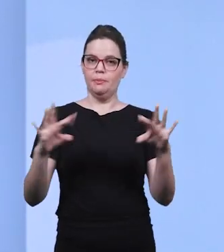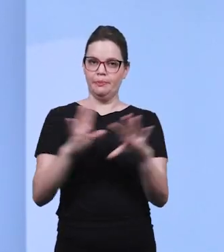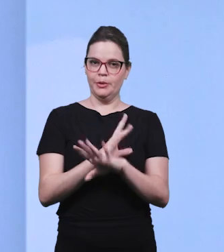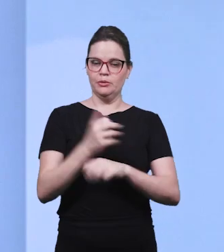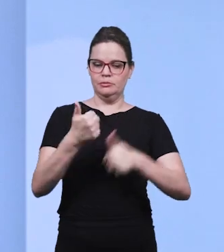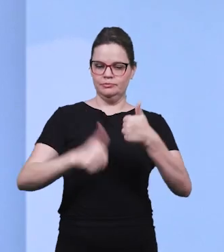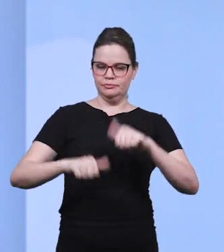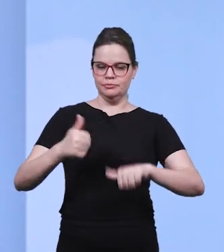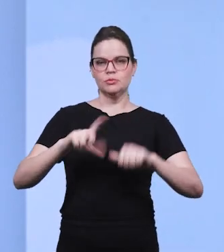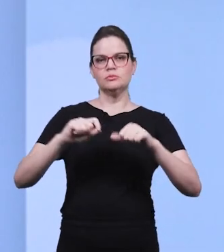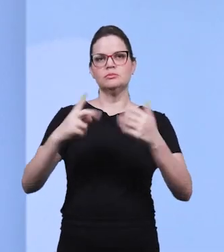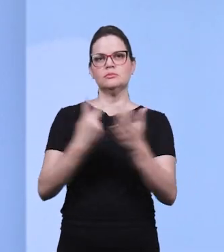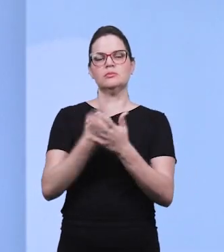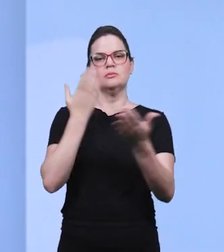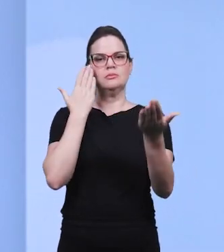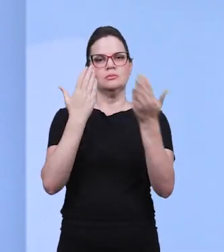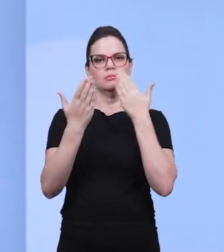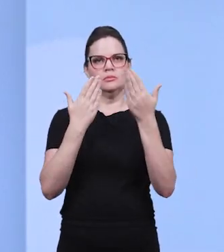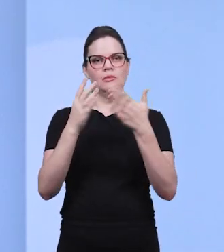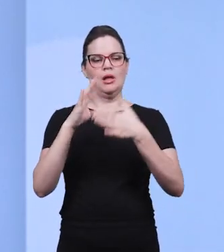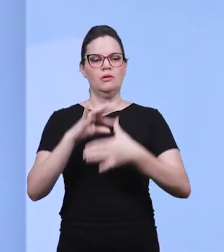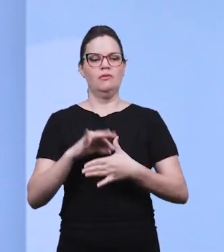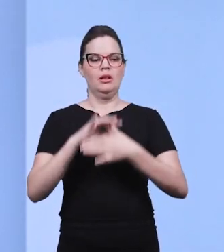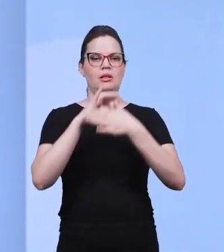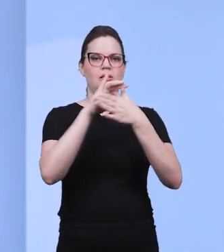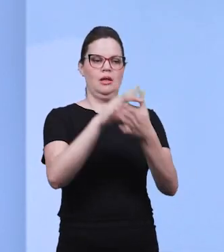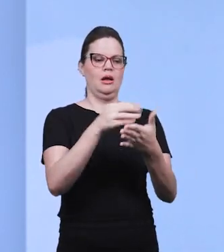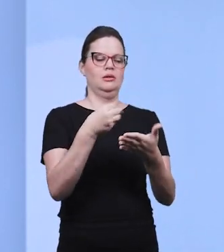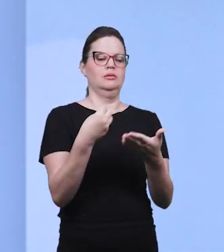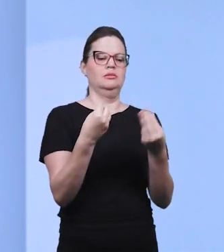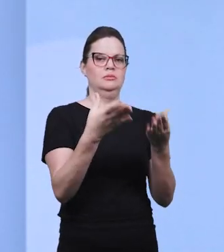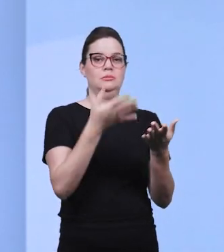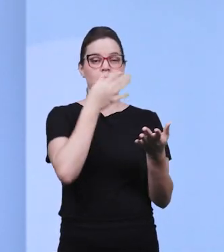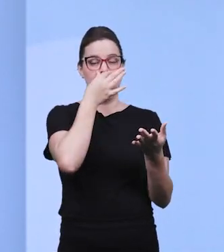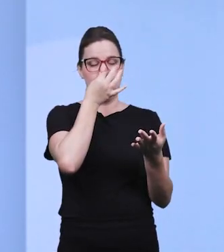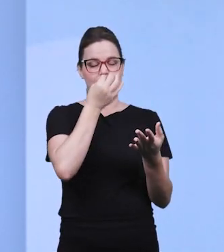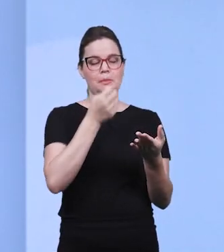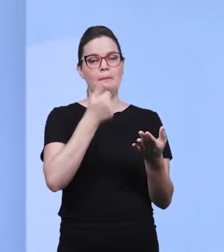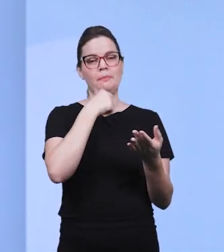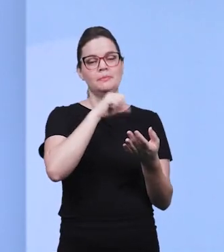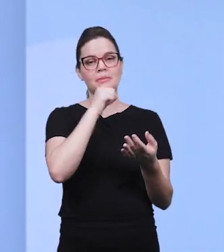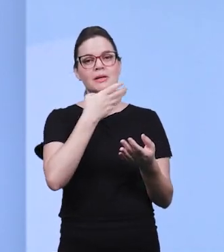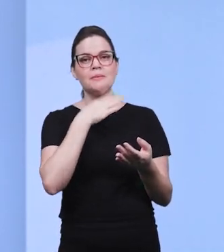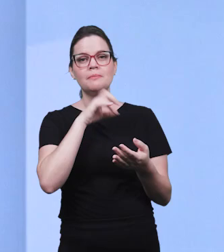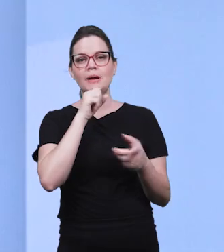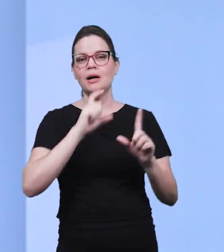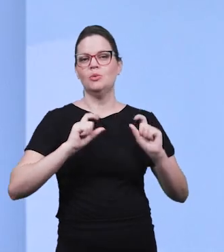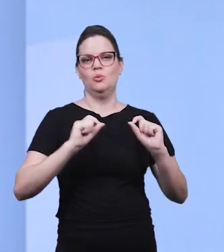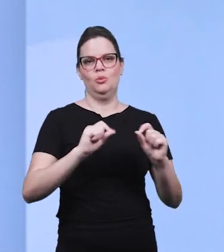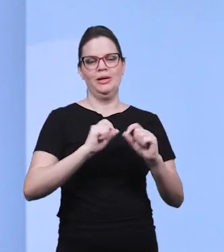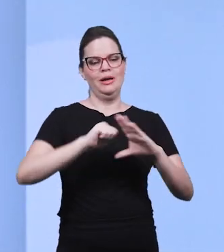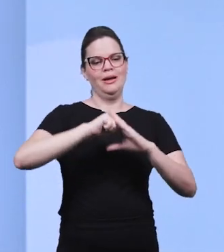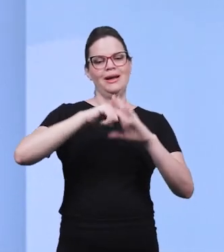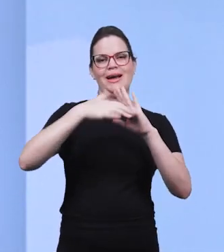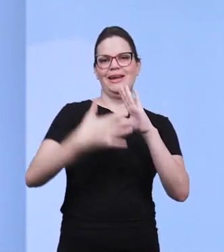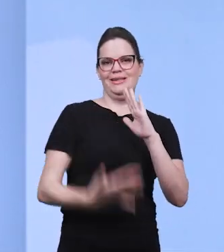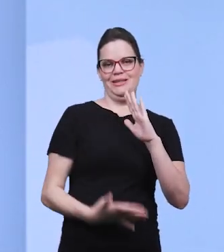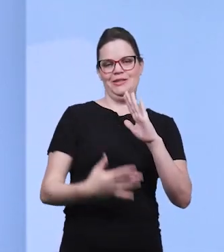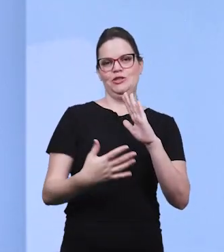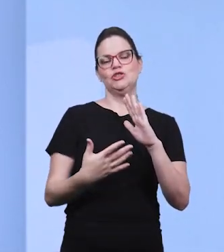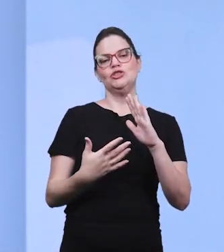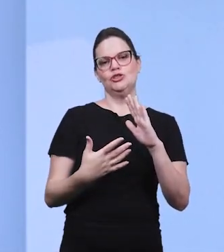o psicólogo ele dá, então, para os pais um laudo. Aquele laudo vai dizer as características daquela criança em